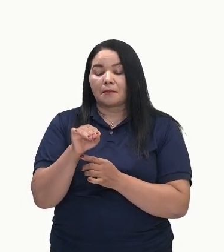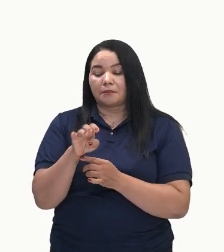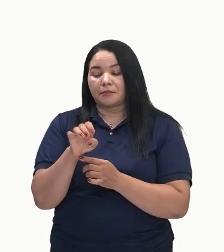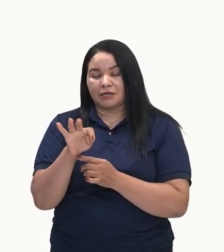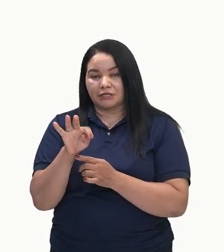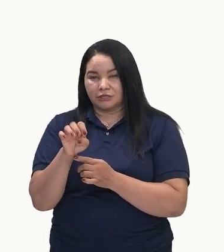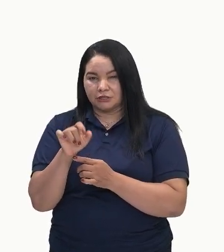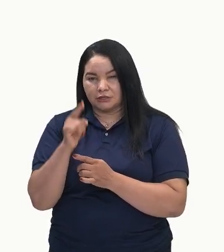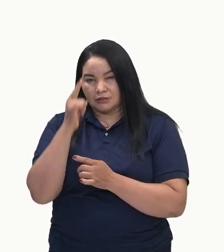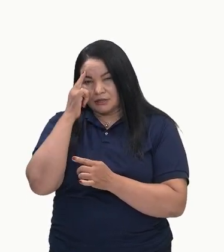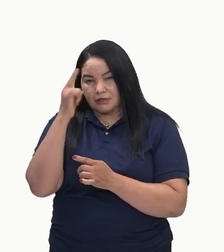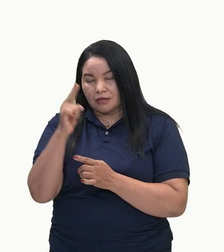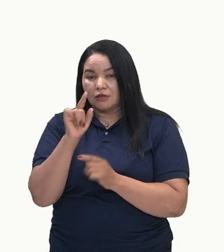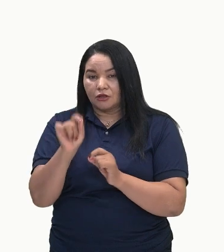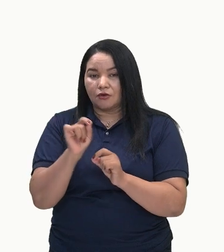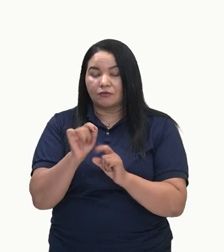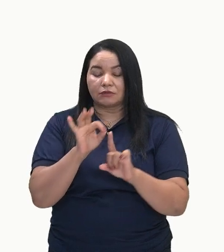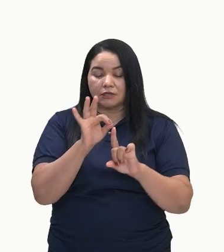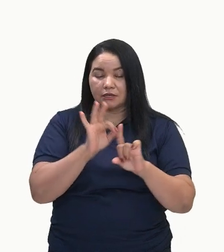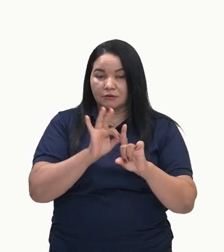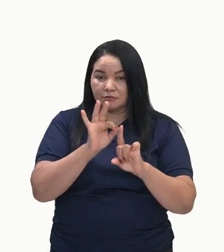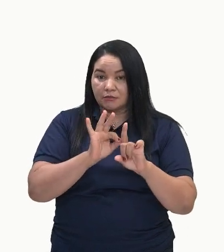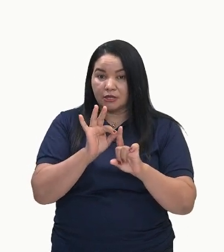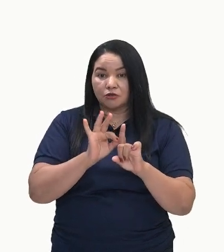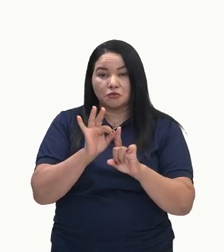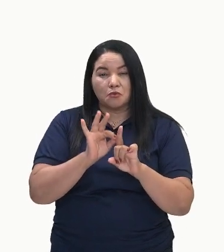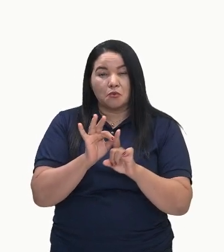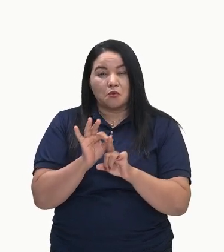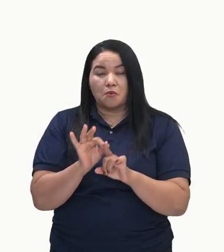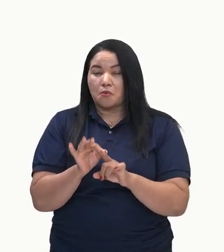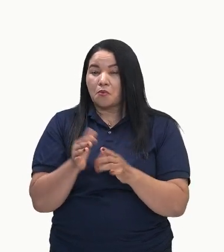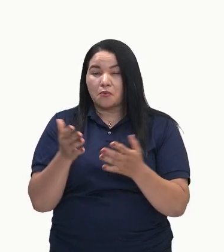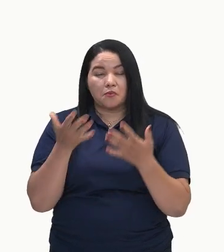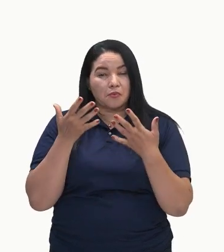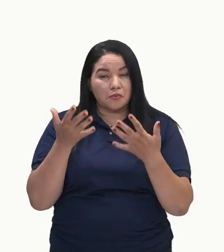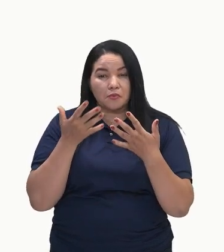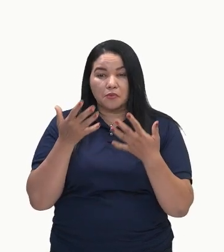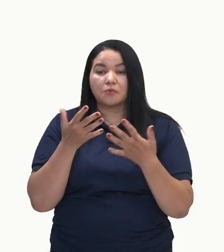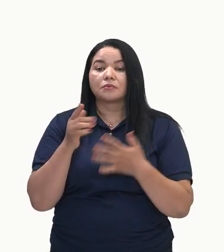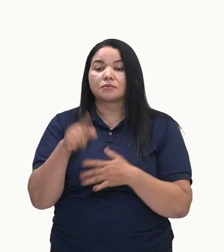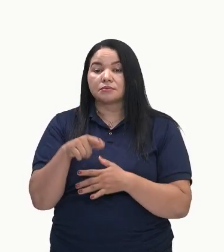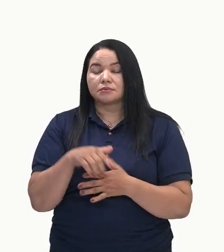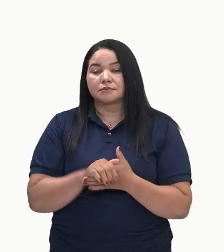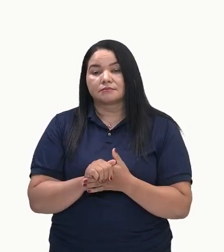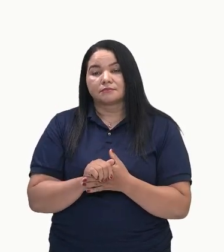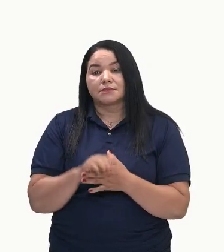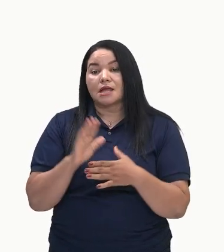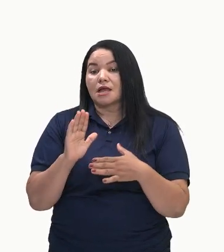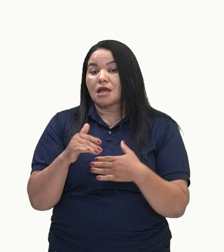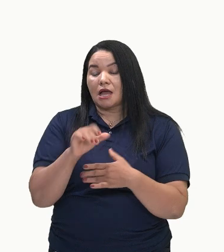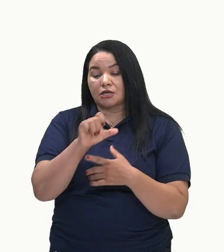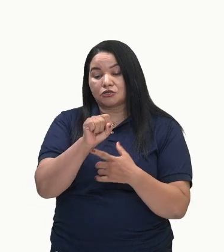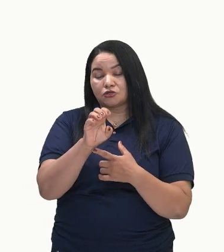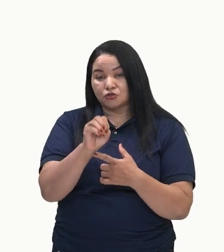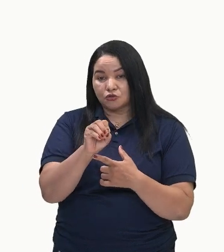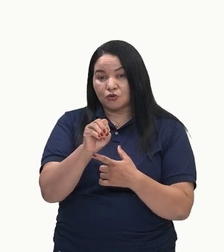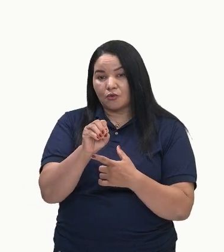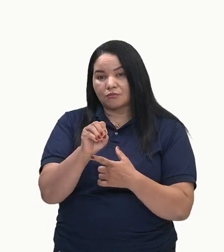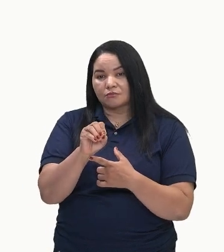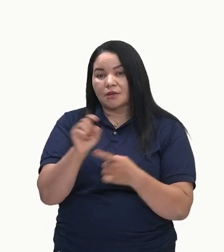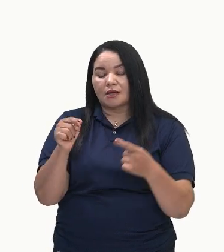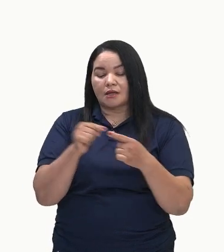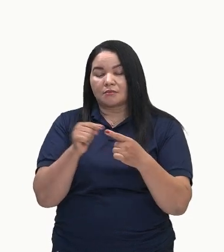Então, a temperatura estava excepcionalmente quente. Então, essa palavrinha aqui